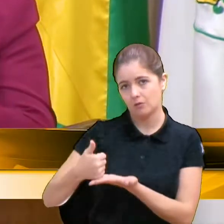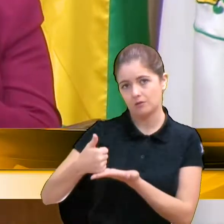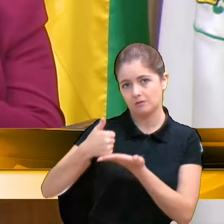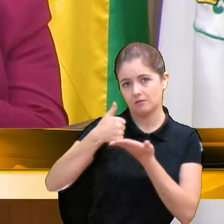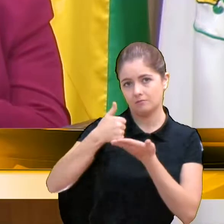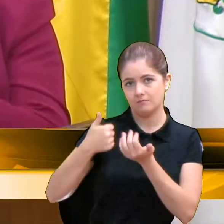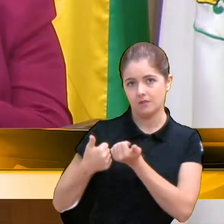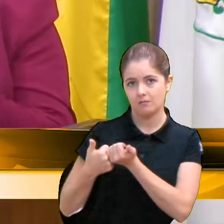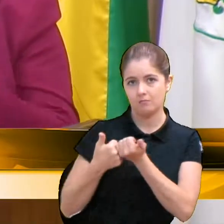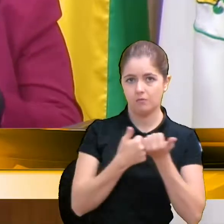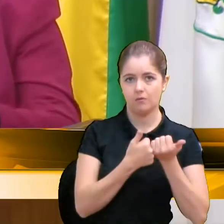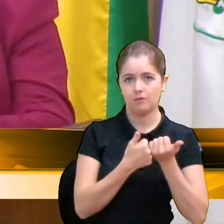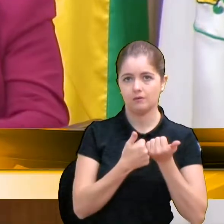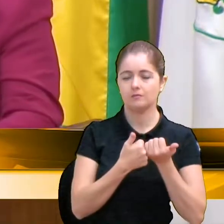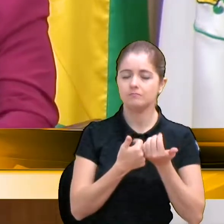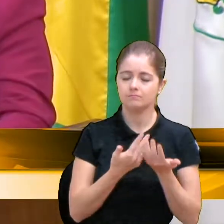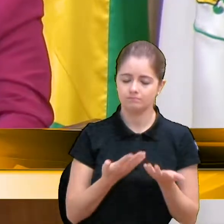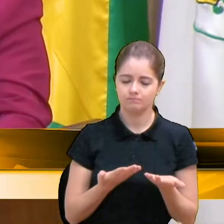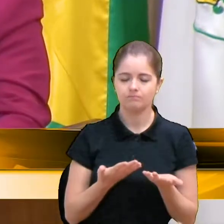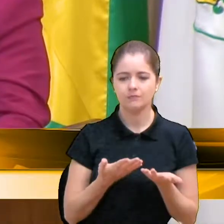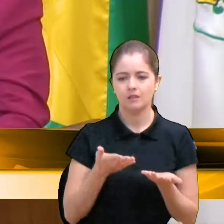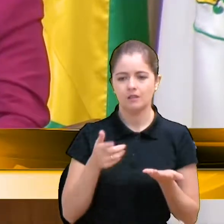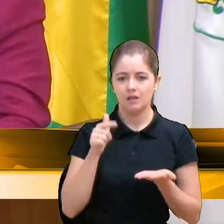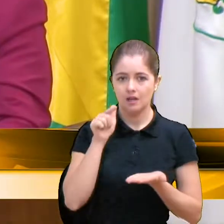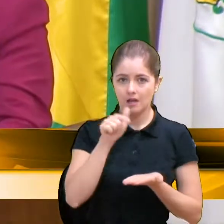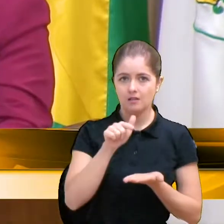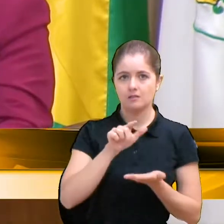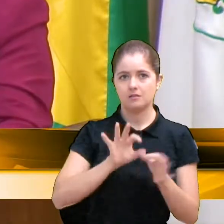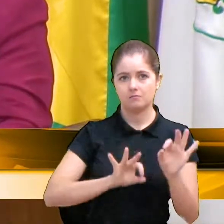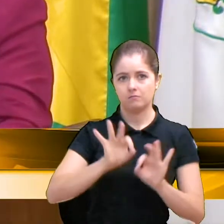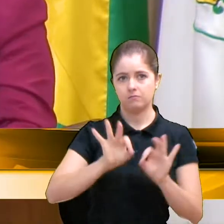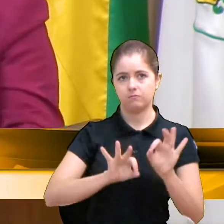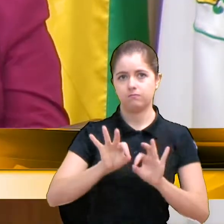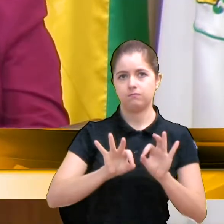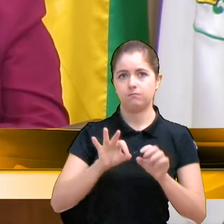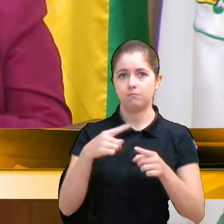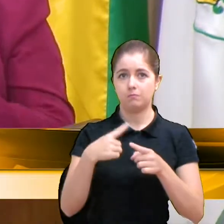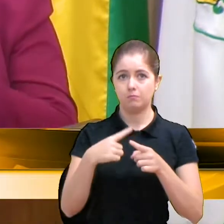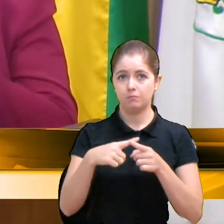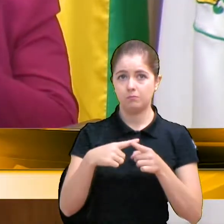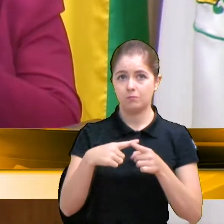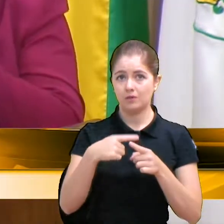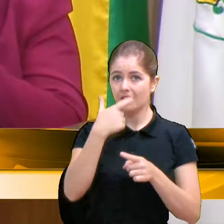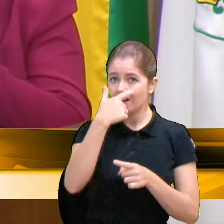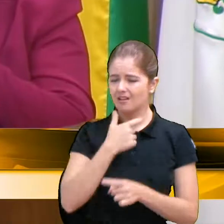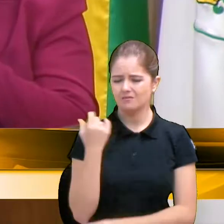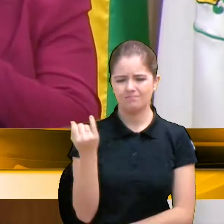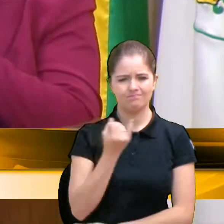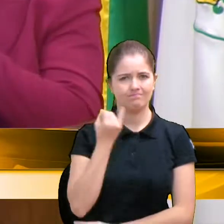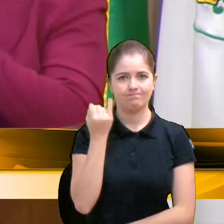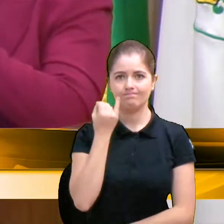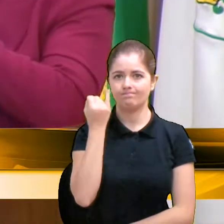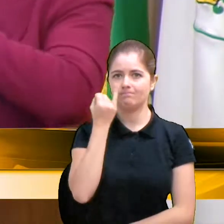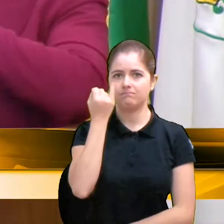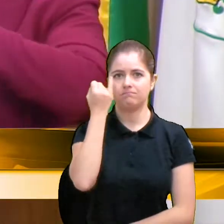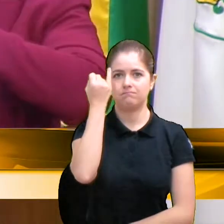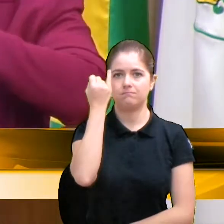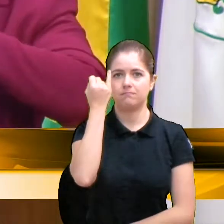iniciativa. Eu acho que ela é de fundamental fundamental